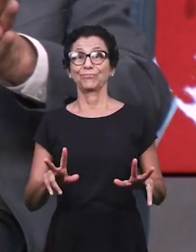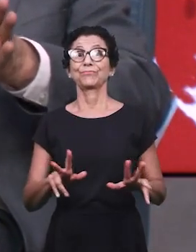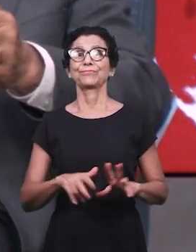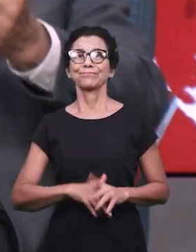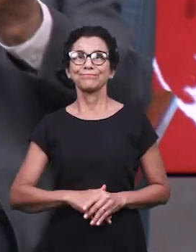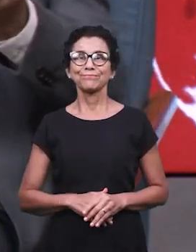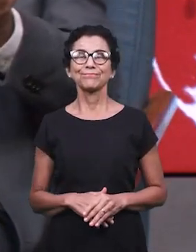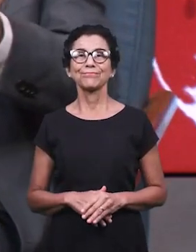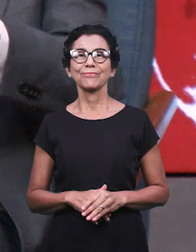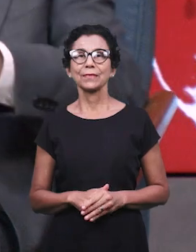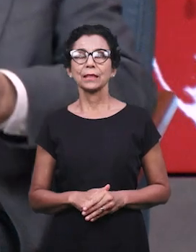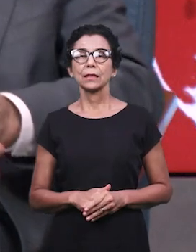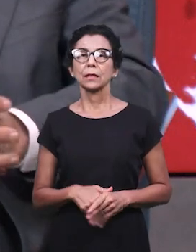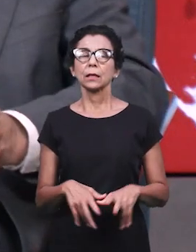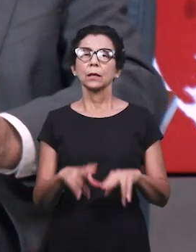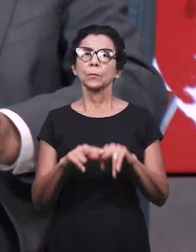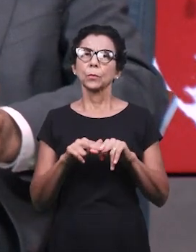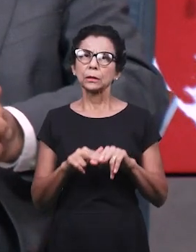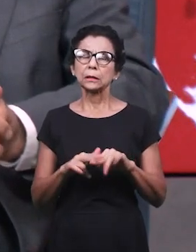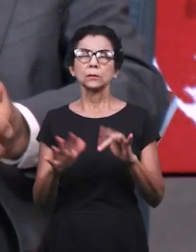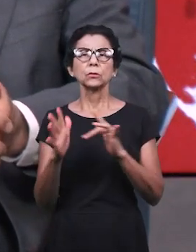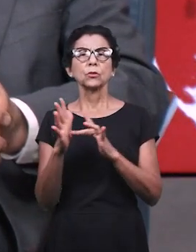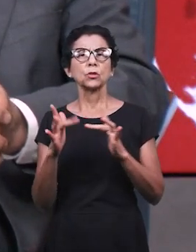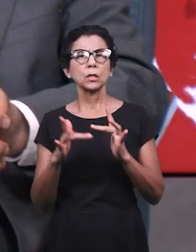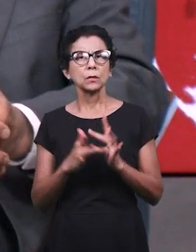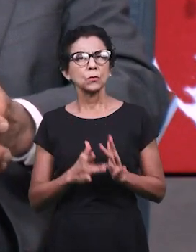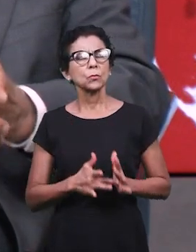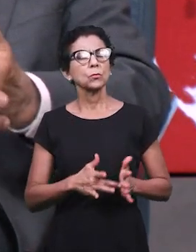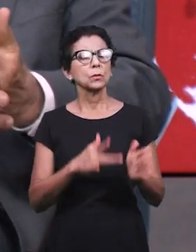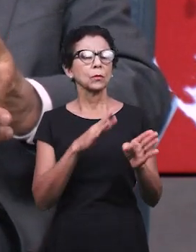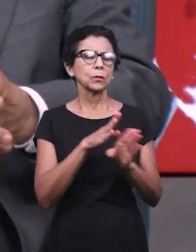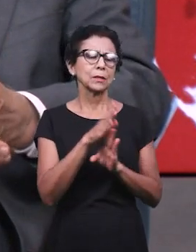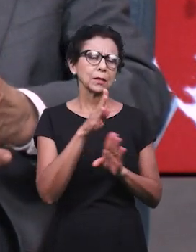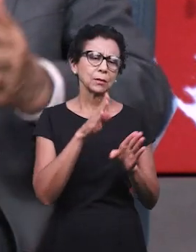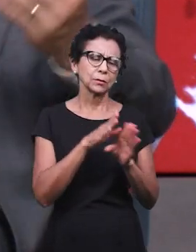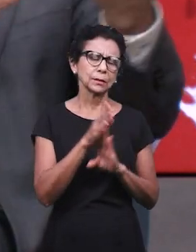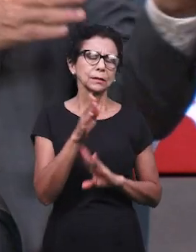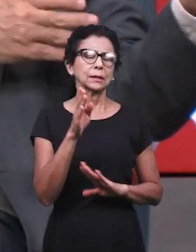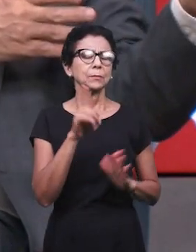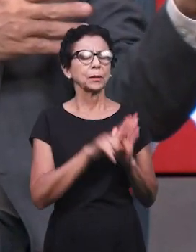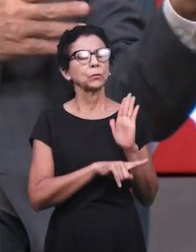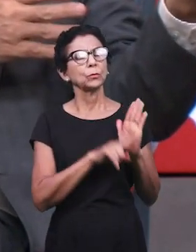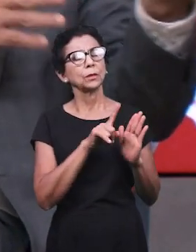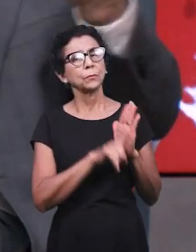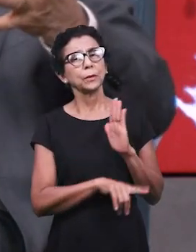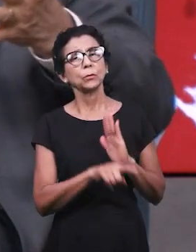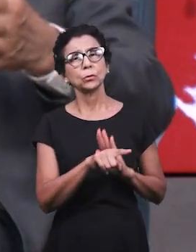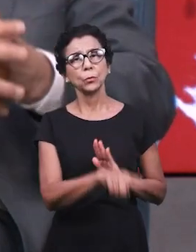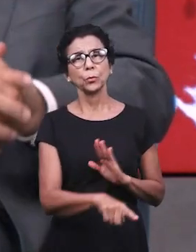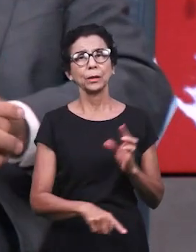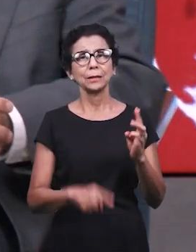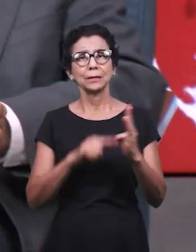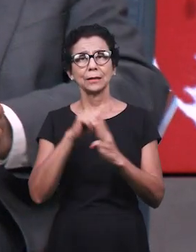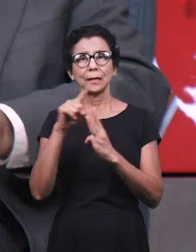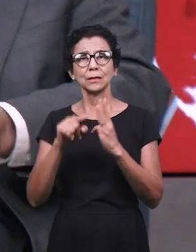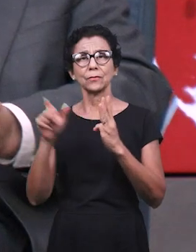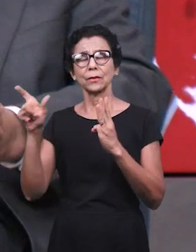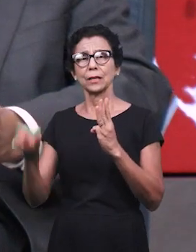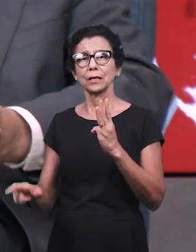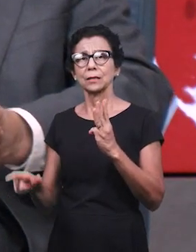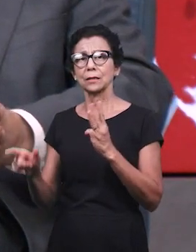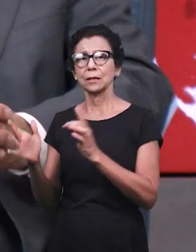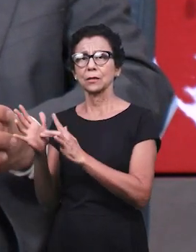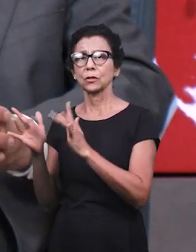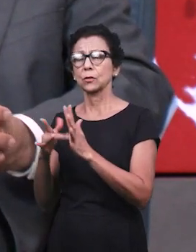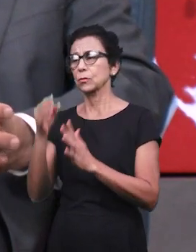distintos. E por isso que Jesus insiste com ele, perguntando, da mesma forma que ele tinha negado 3 vezes, ele agora tinha que te